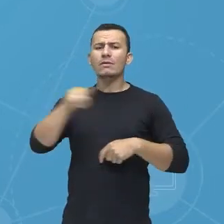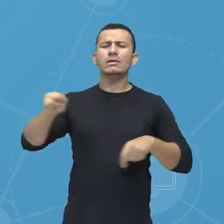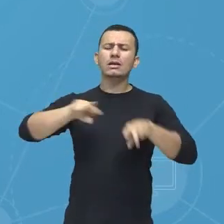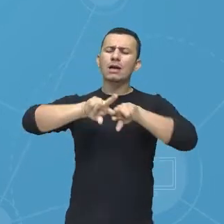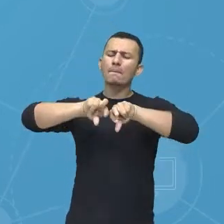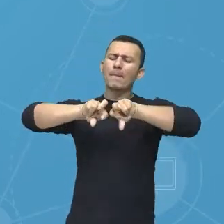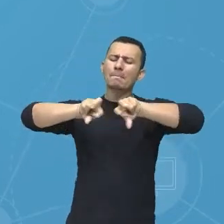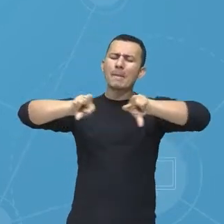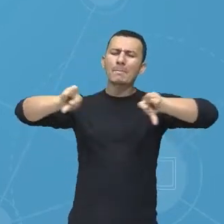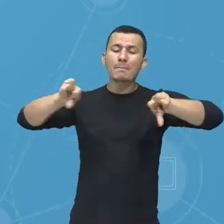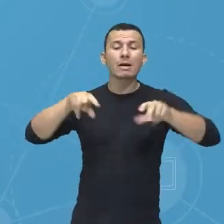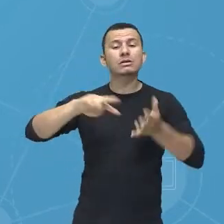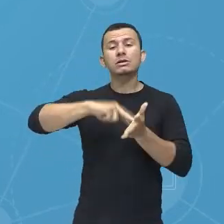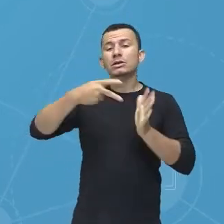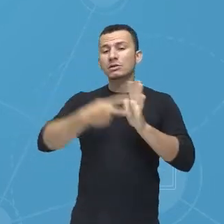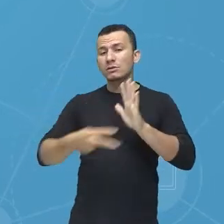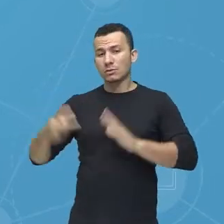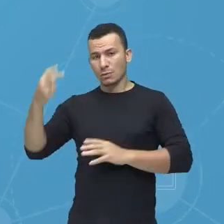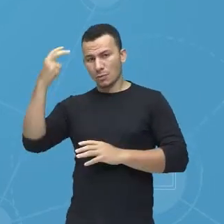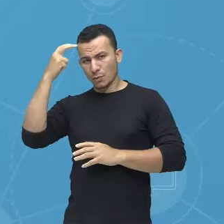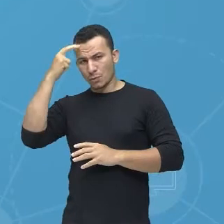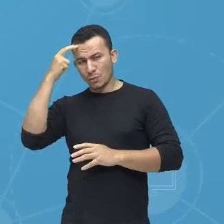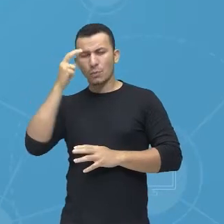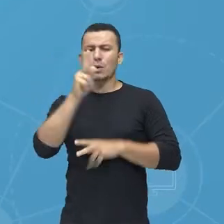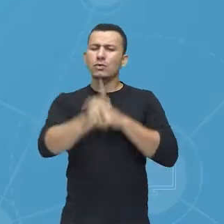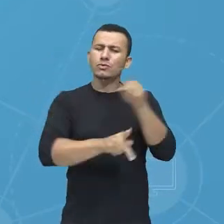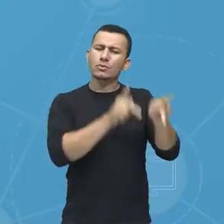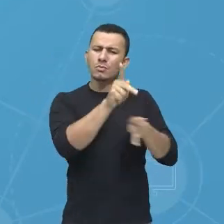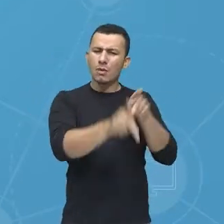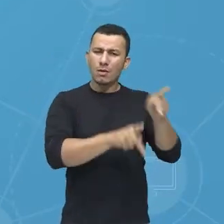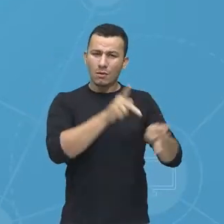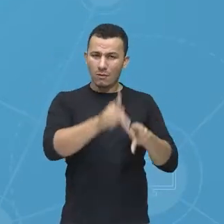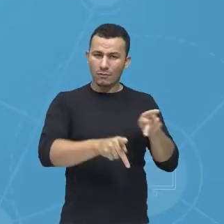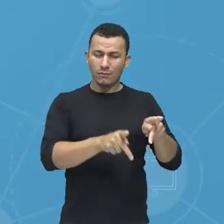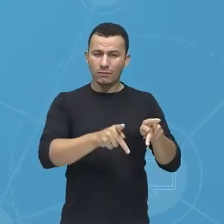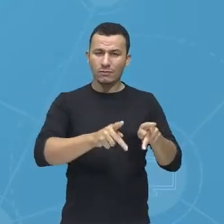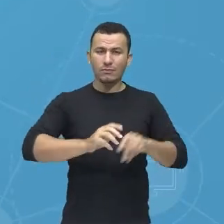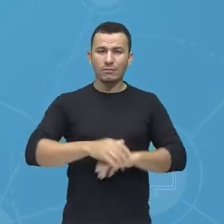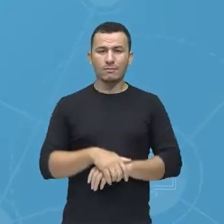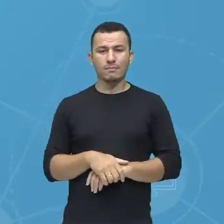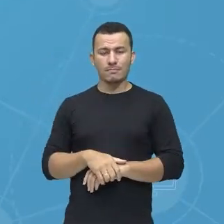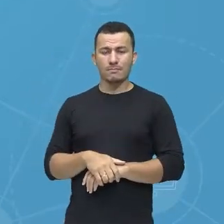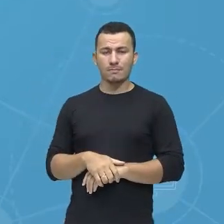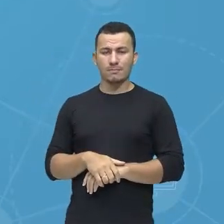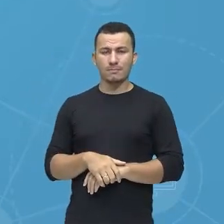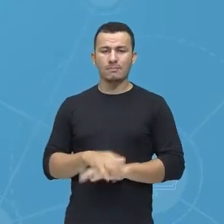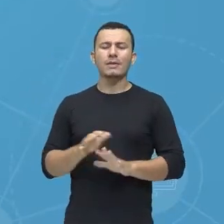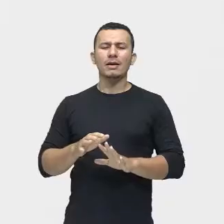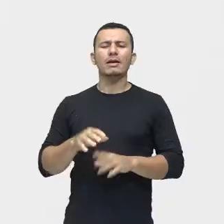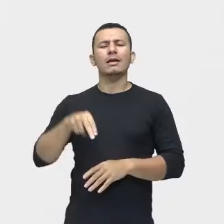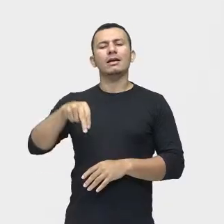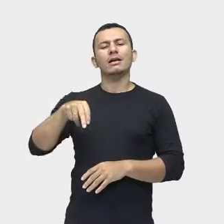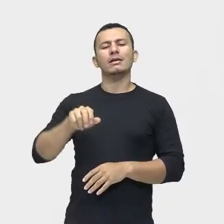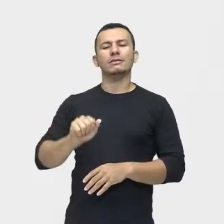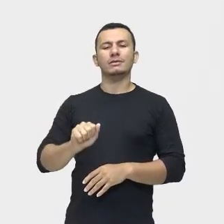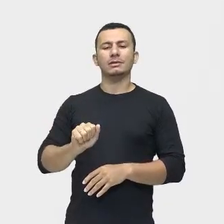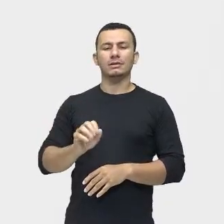o que que a cultura de alguns povos está fazendo com o planeta. Vamos ver o que que é a natureza.